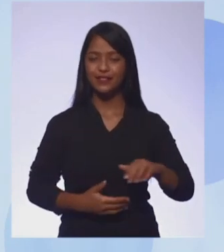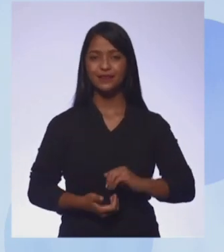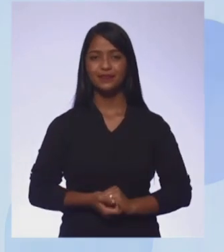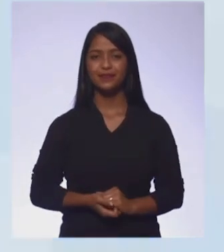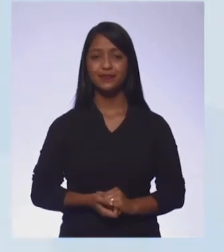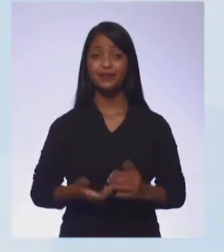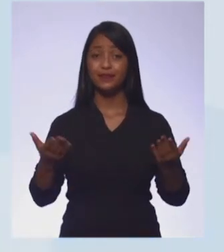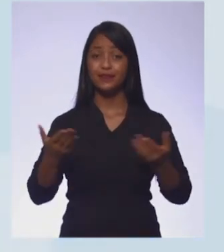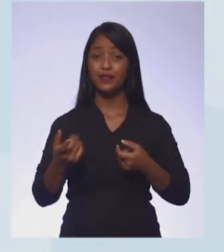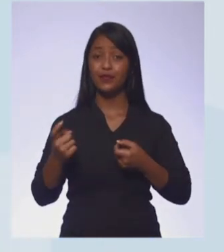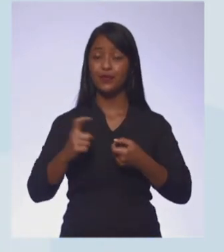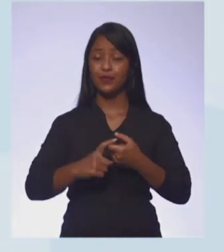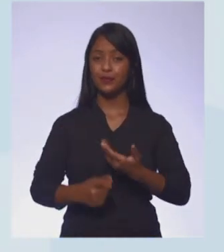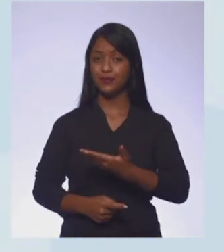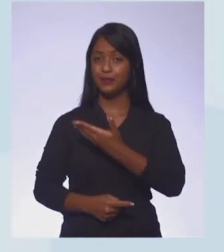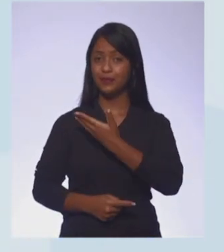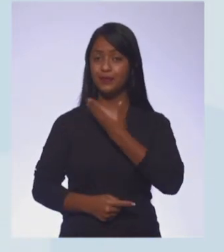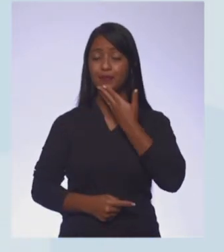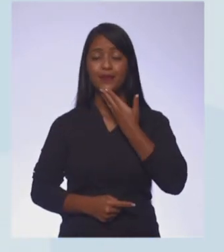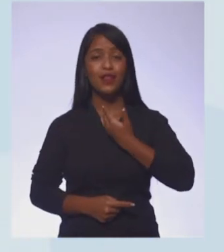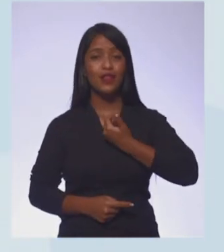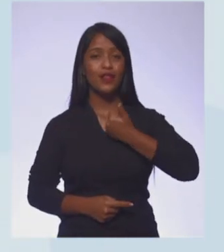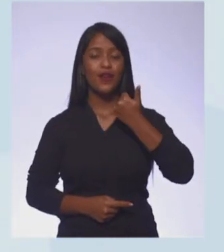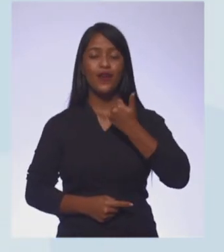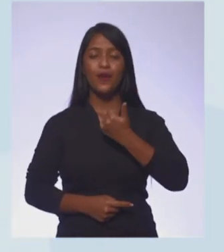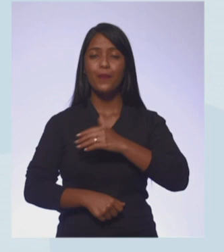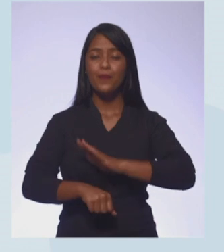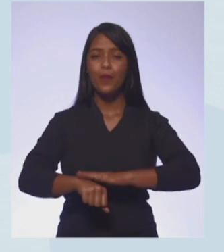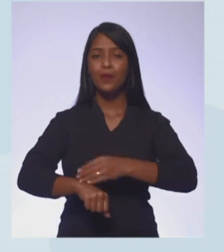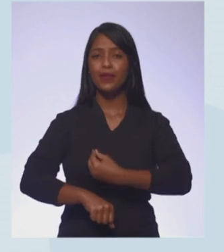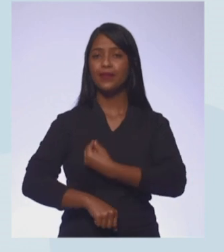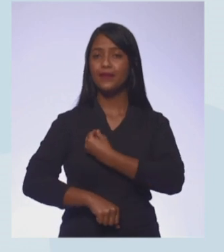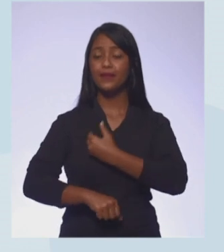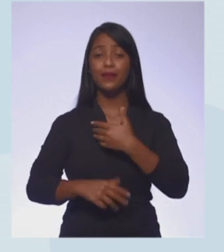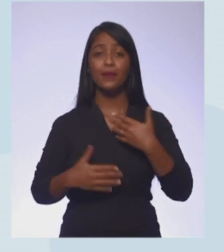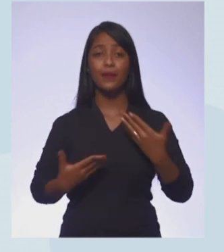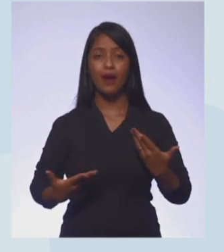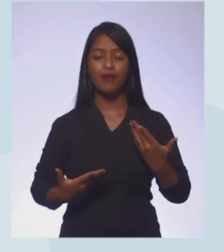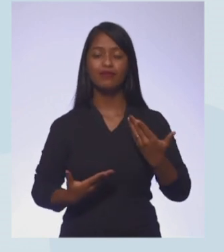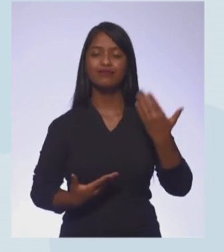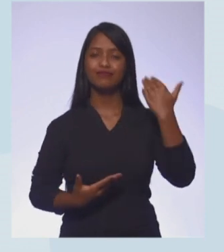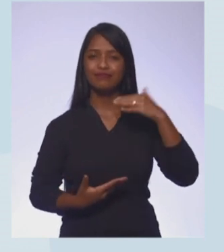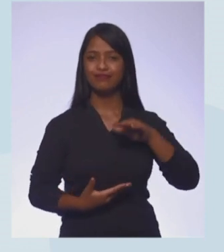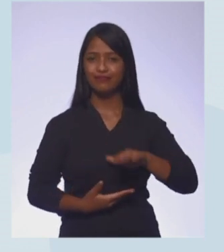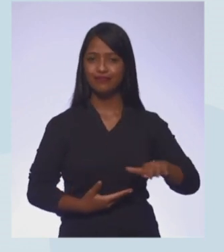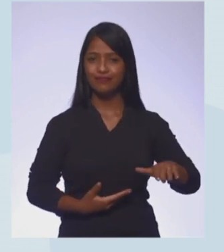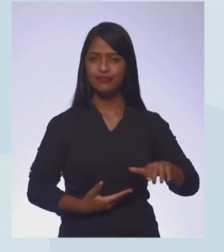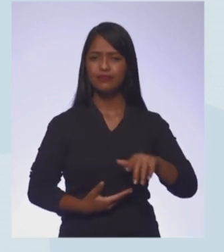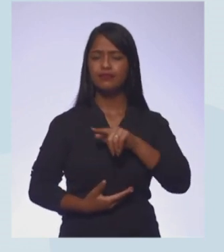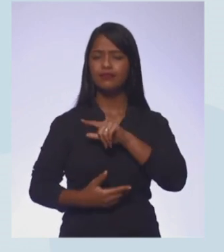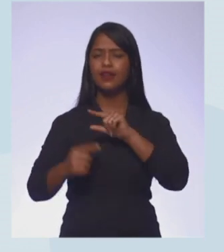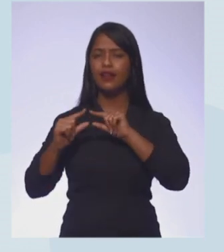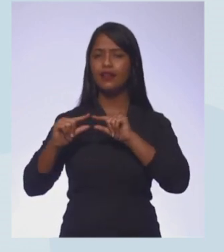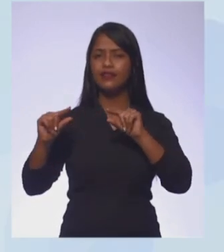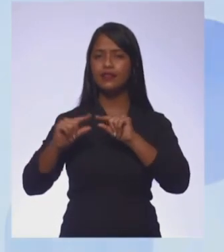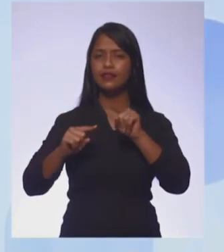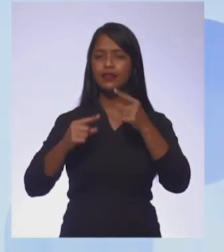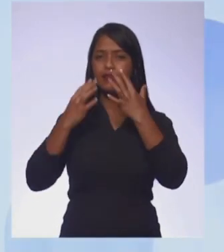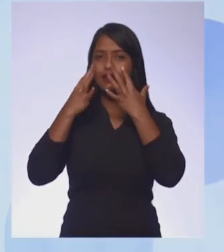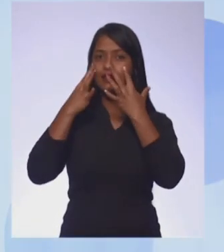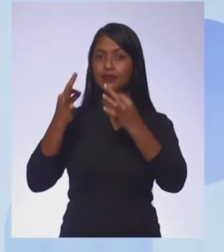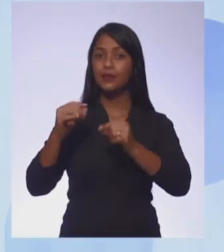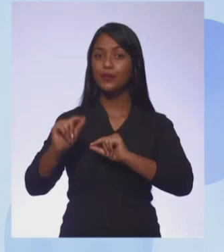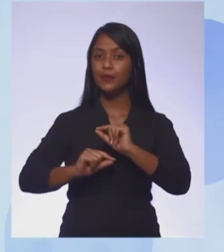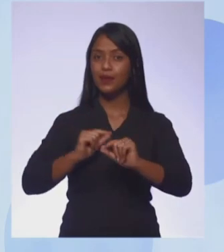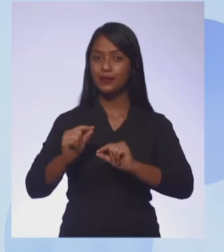Olha, a infância é a melhor fase da vida. O que tem nessa legenda? O que chamou a atenção de vocês na legenda? Vamos